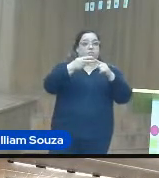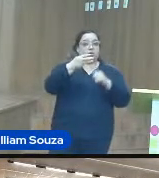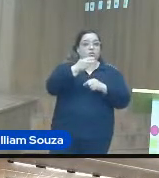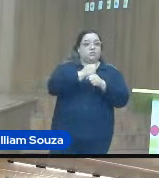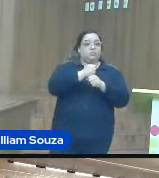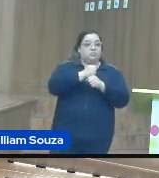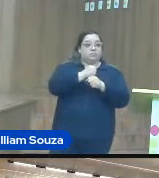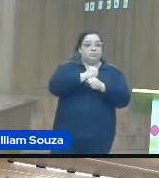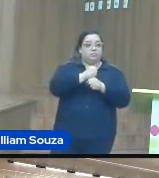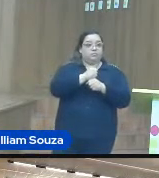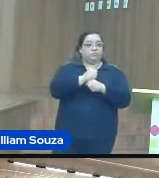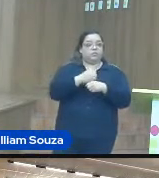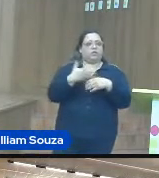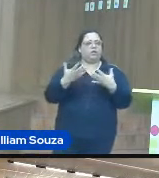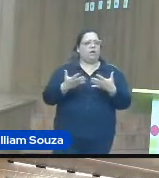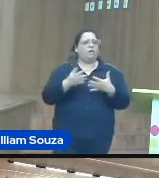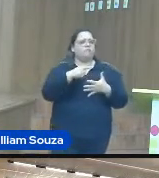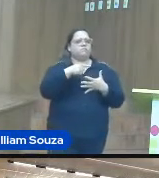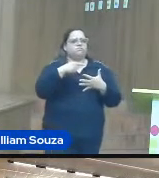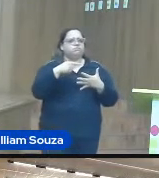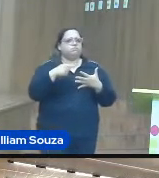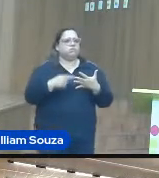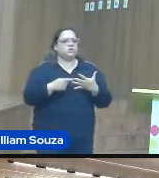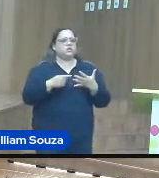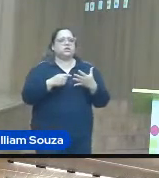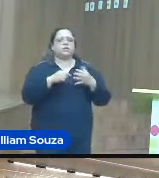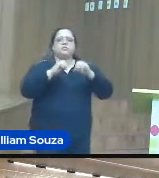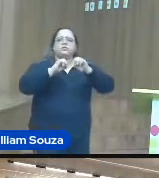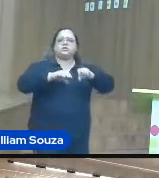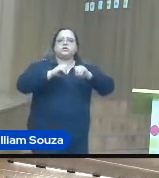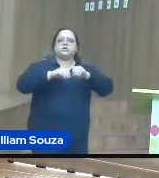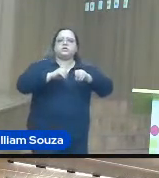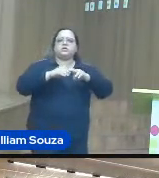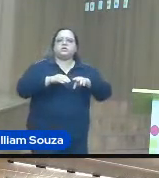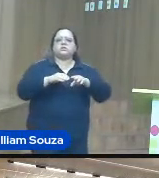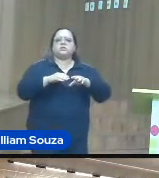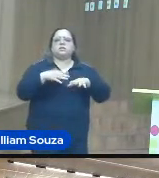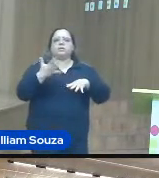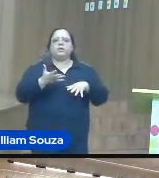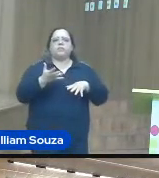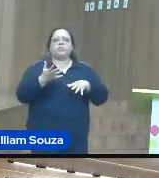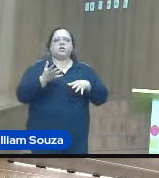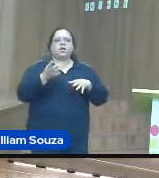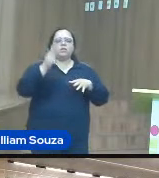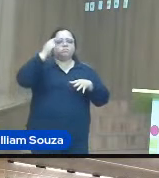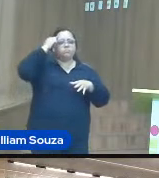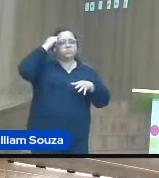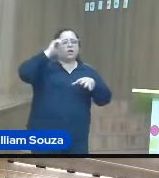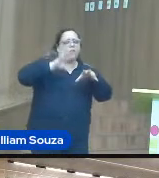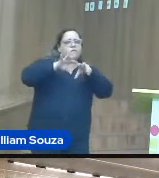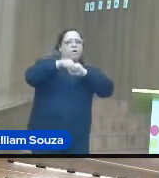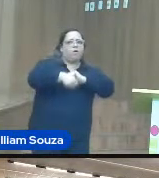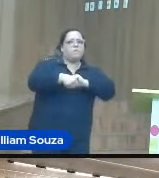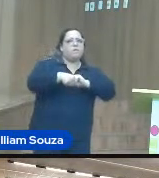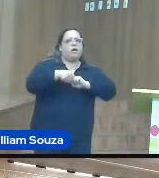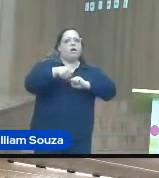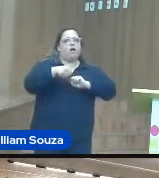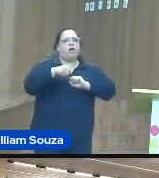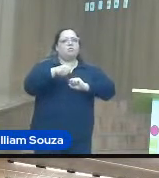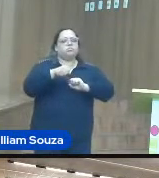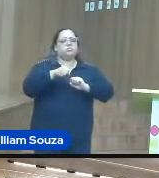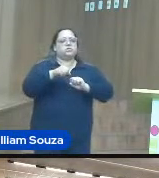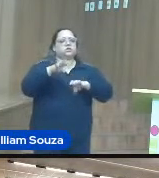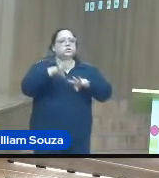sistemas de ensino em escala para poder capacitar a formação em matemática